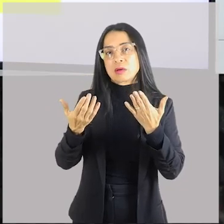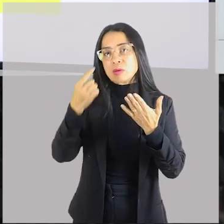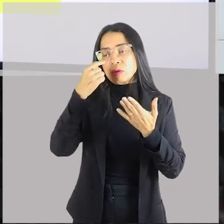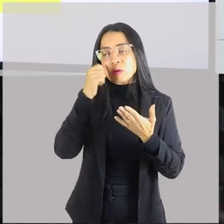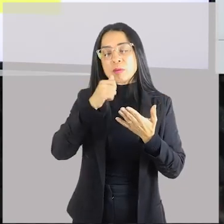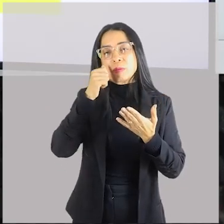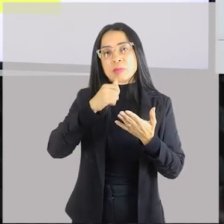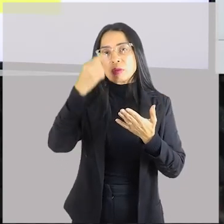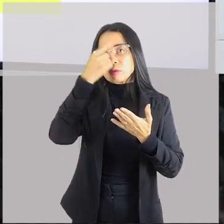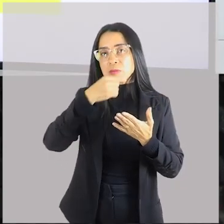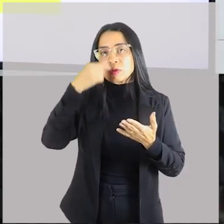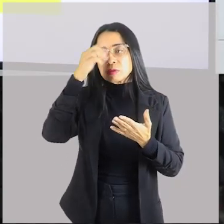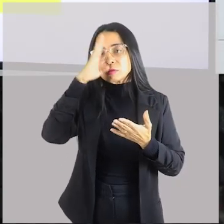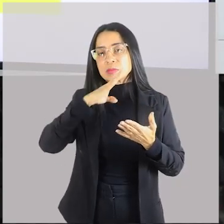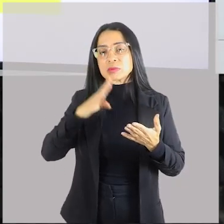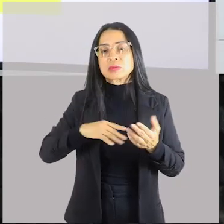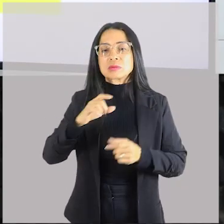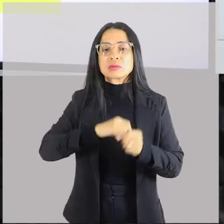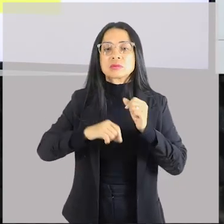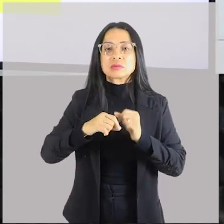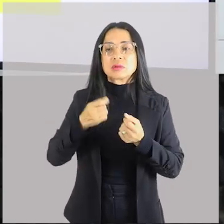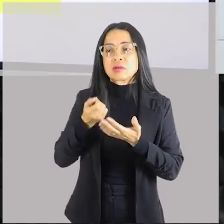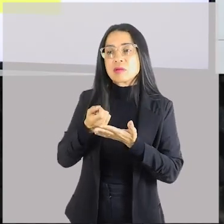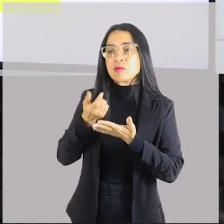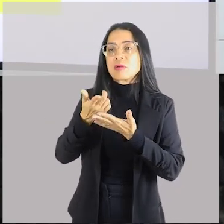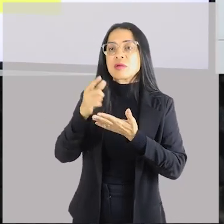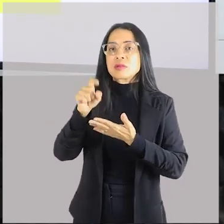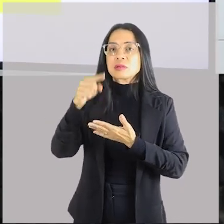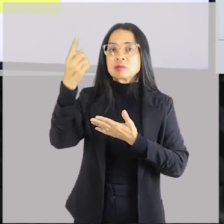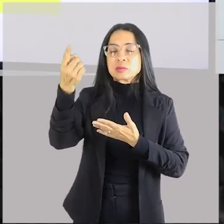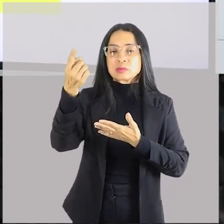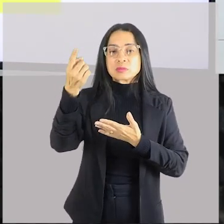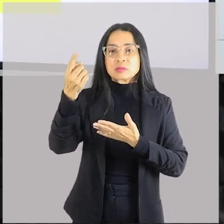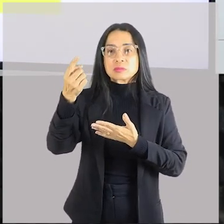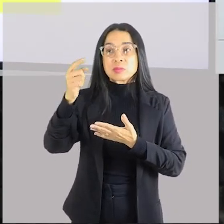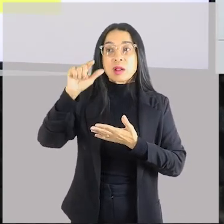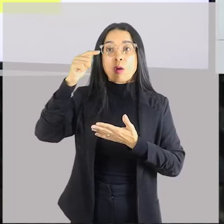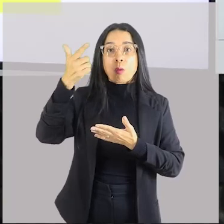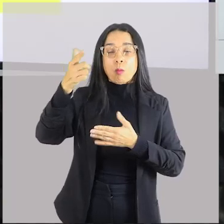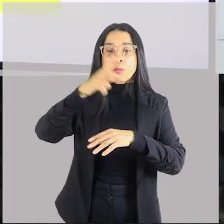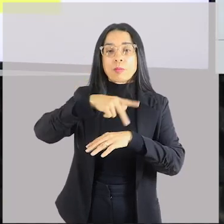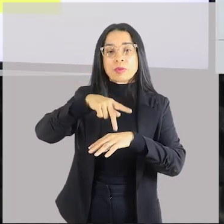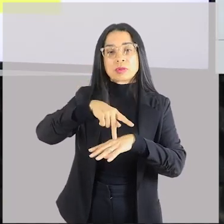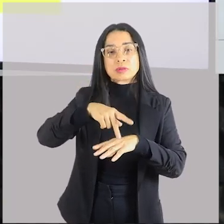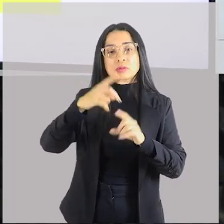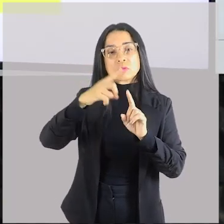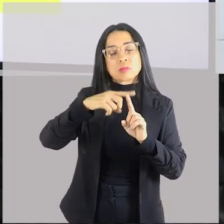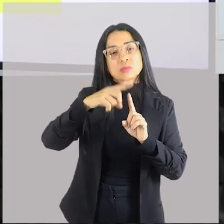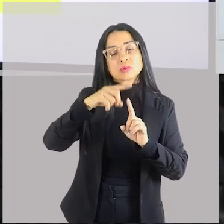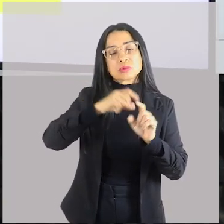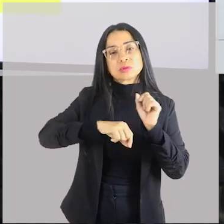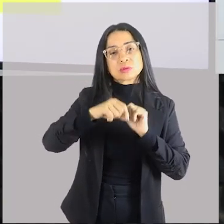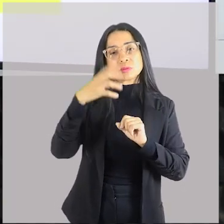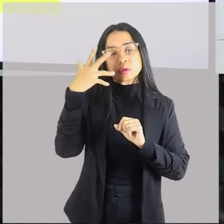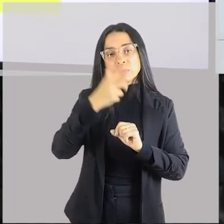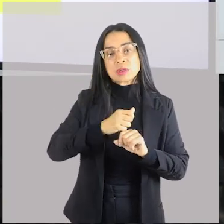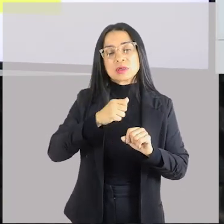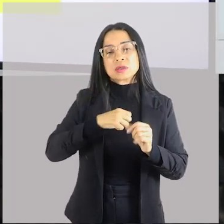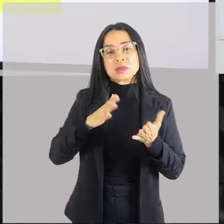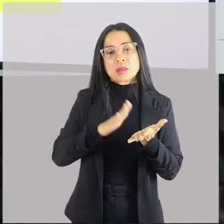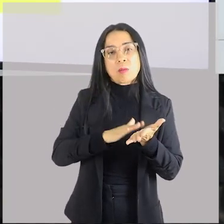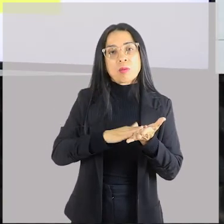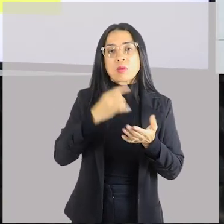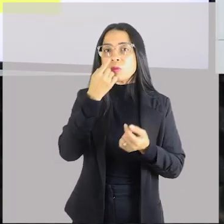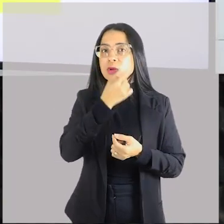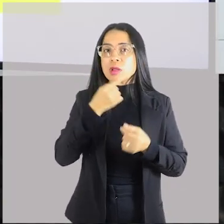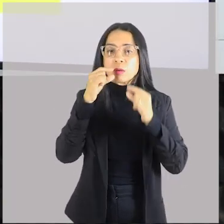vende este produto pro para fora essa mulher como padrão de beleza ela tem como referência o samba lábios muito